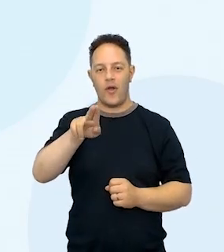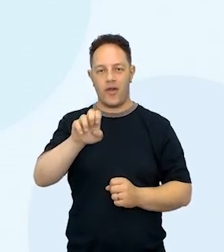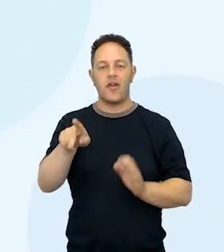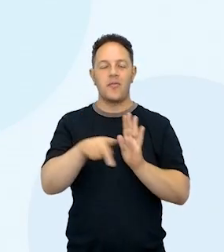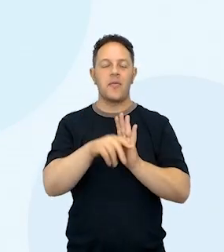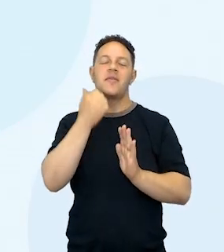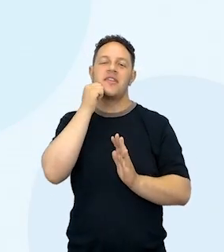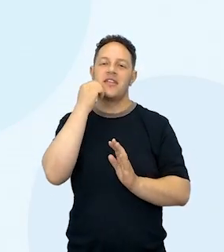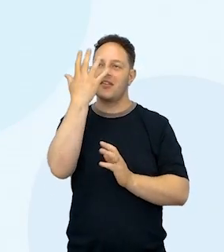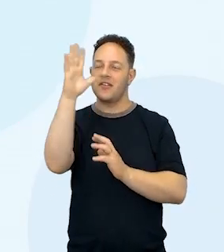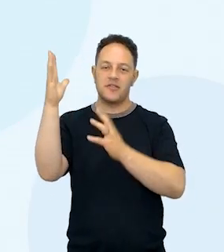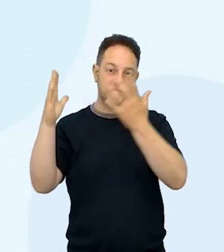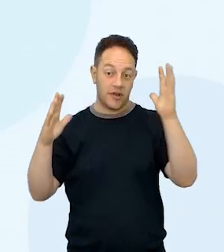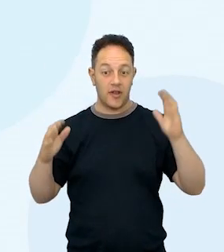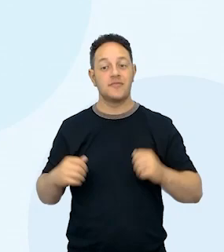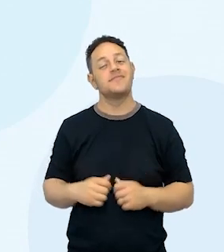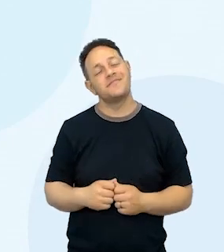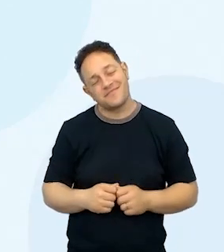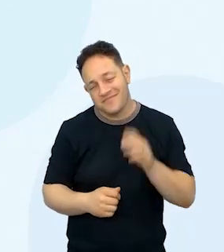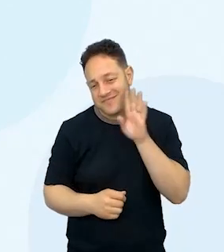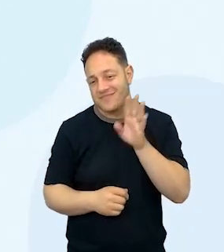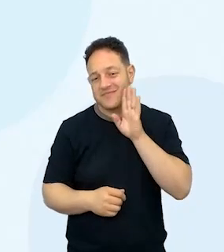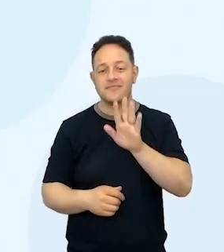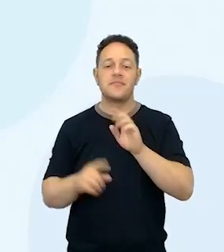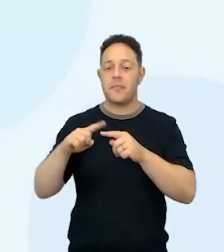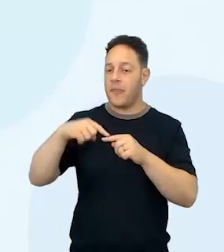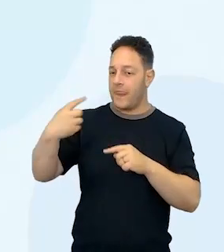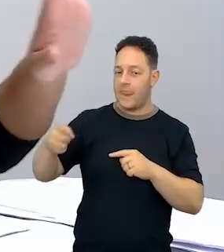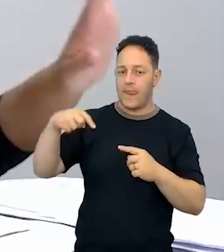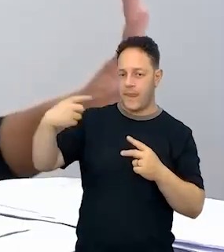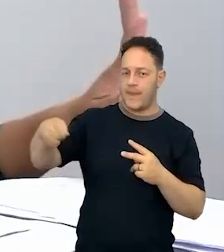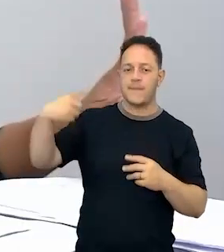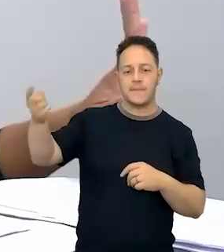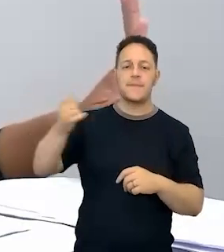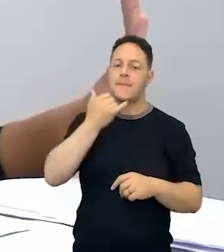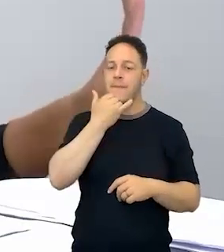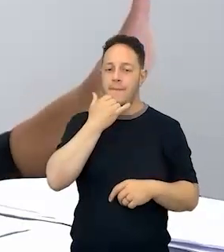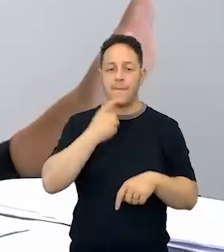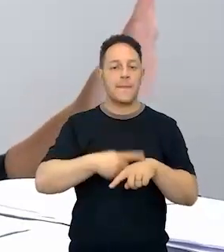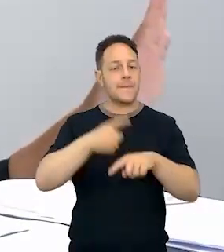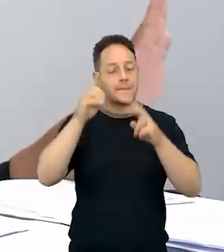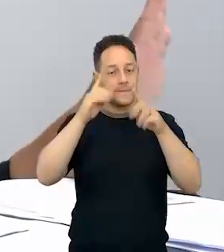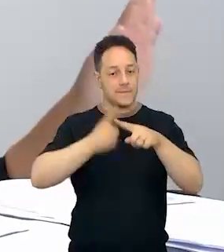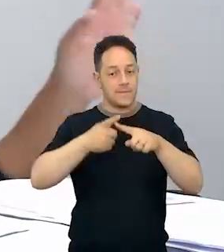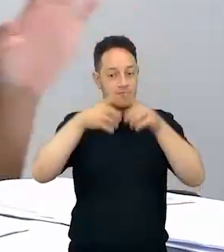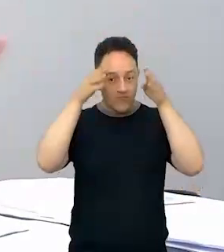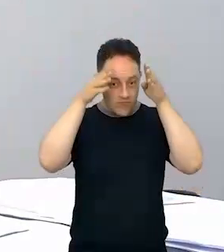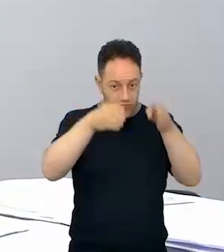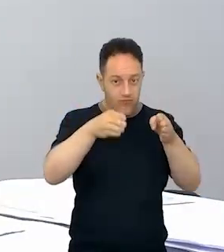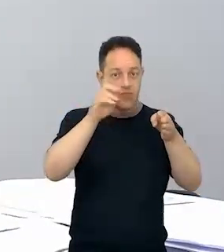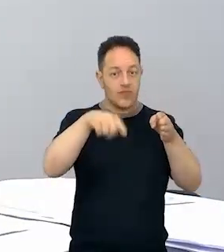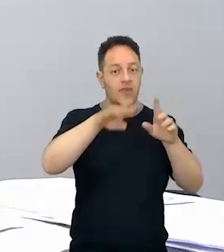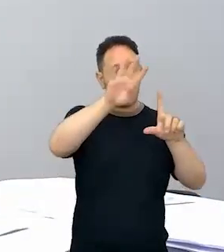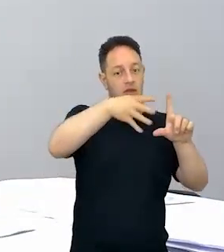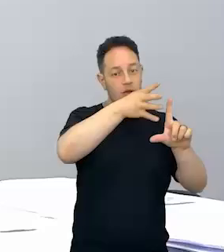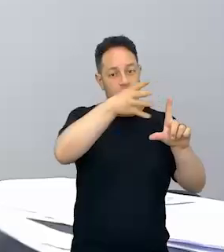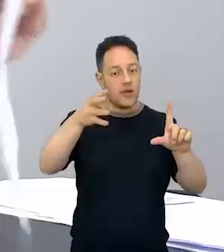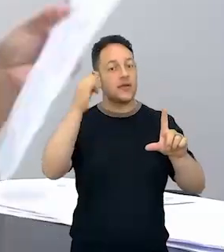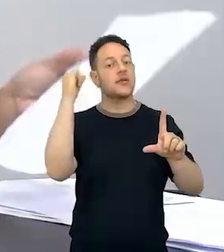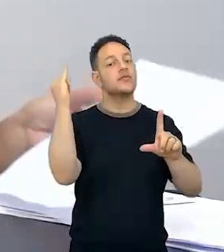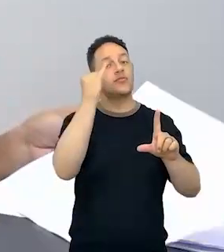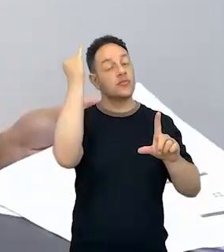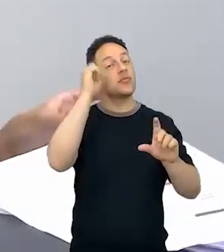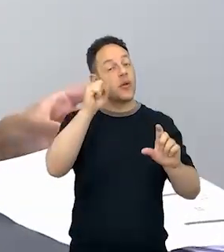natureza, muito legal. Gente, eu vou passar aqui essas outras coisas para focar no cronograma, que eu acho que é uma coisa importante que